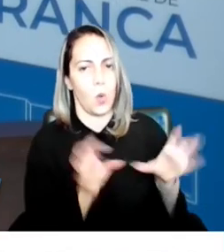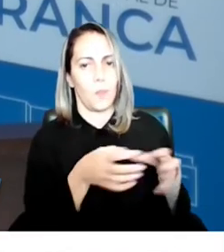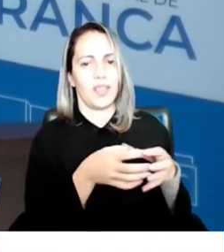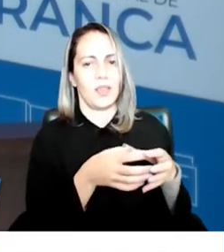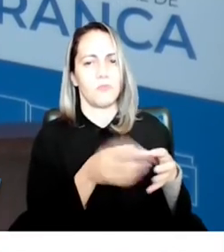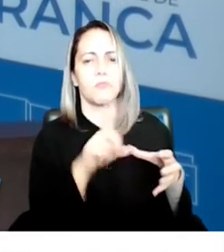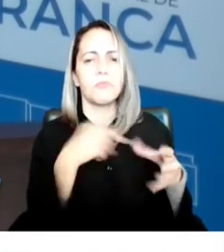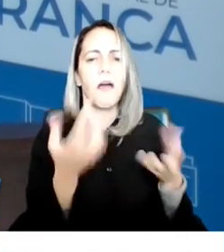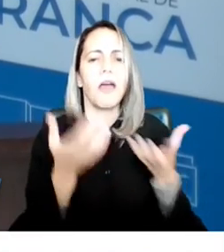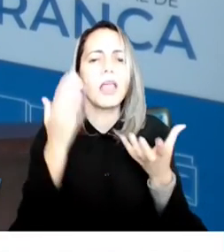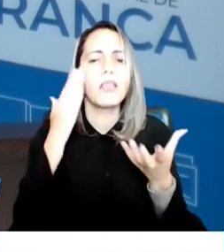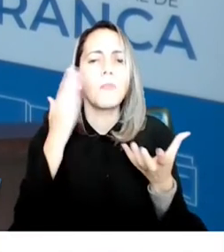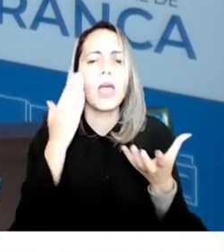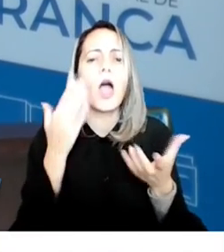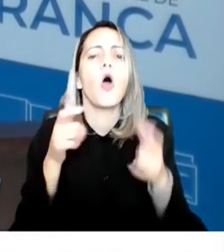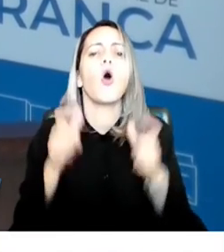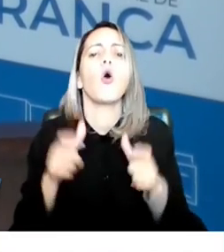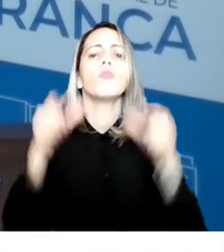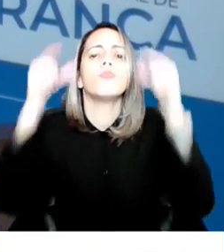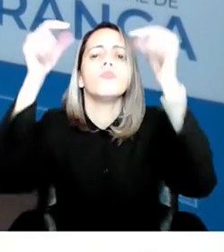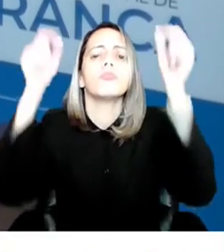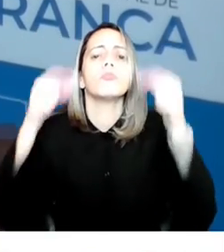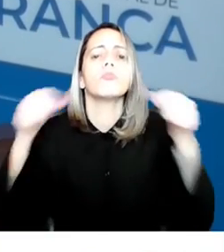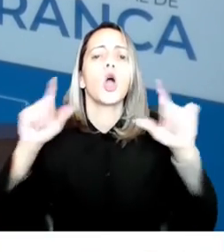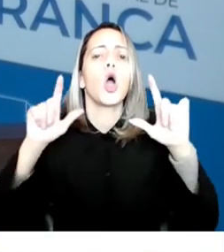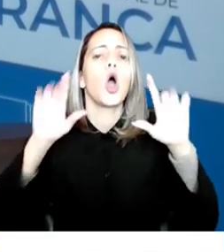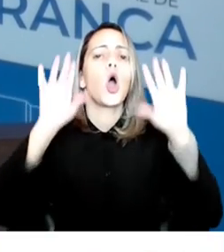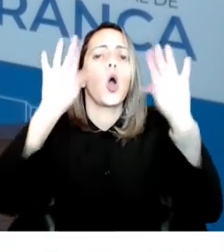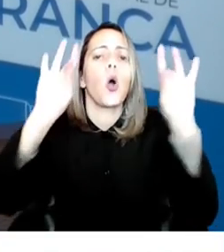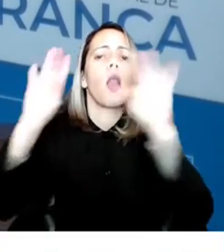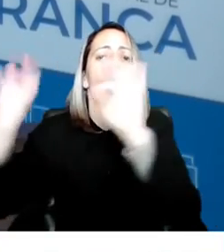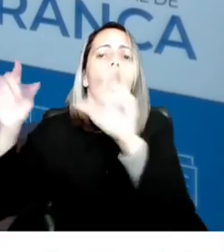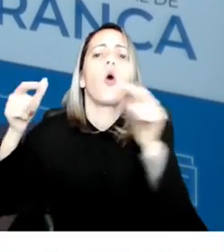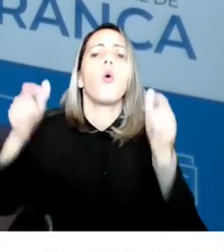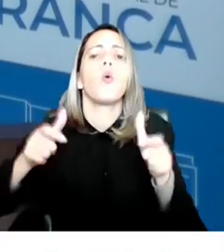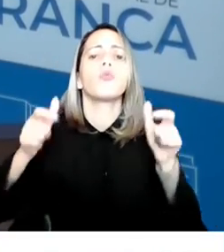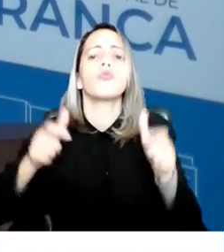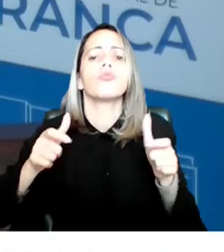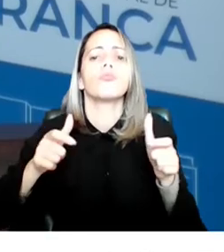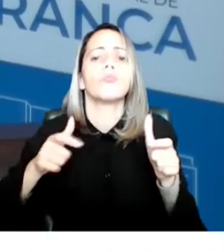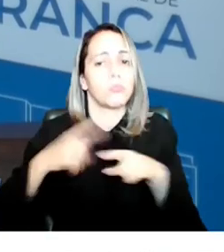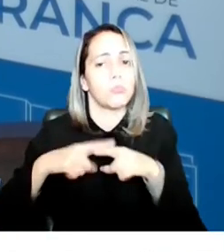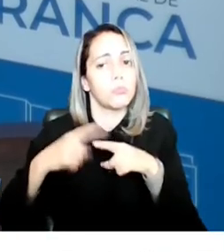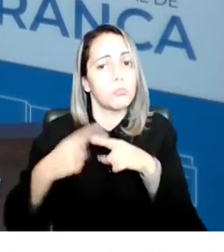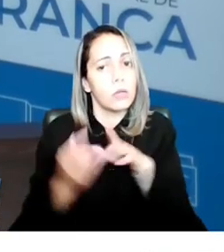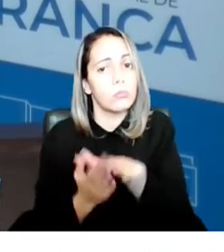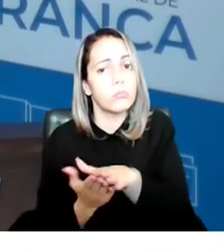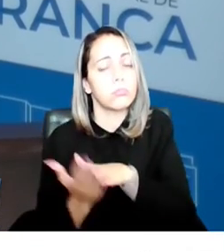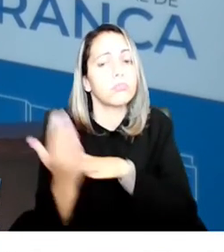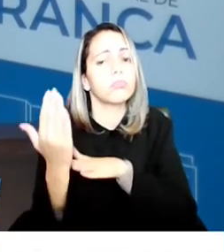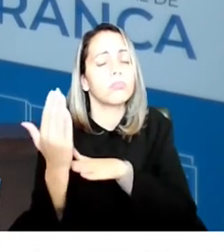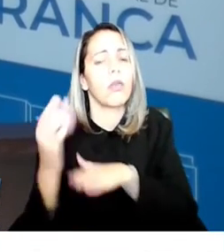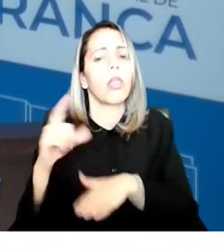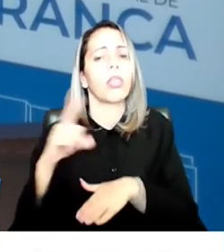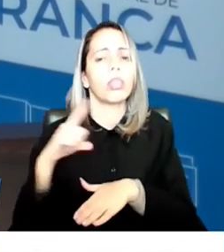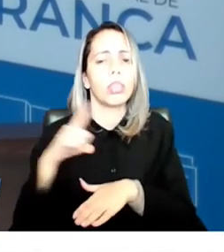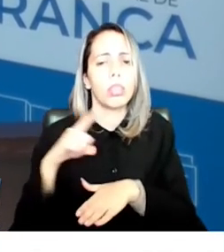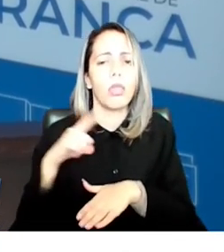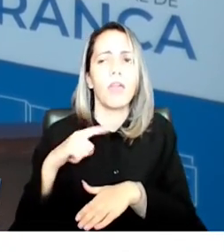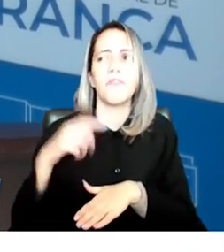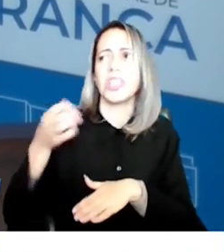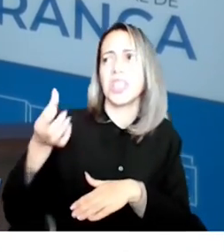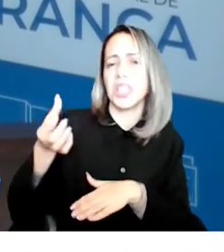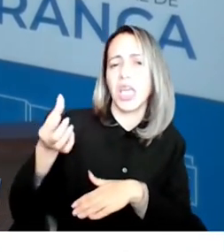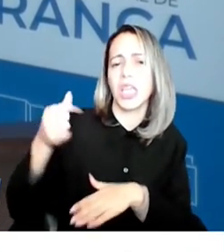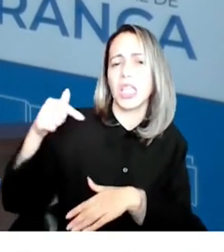essas placas, que inclusive são existentes, elas foram existentes há pelo menos 6, 7 anos. A gente quer saber se